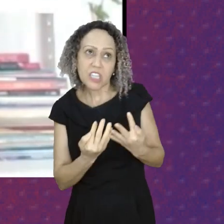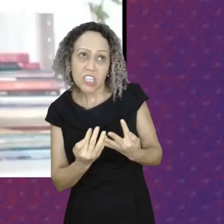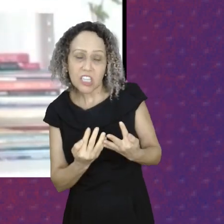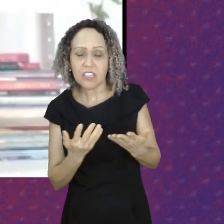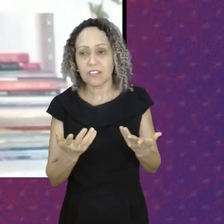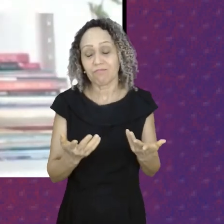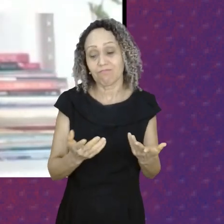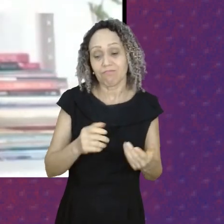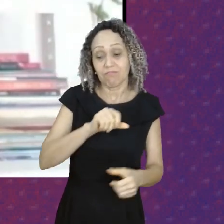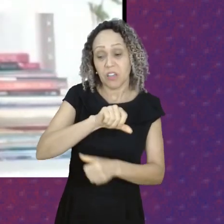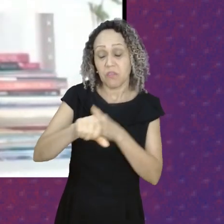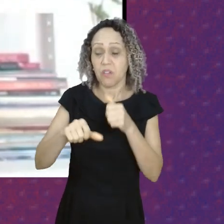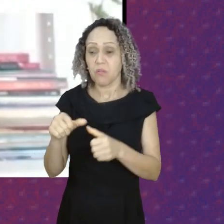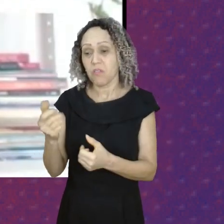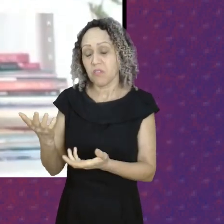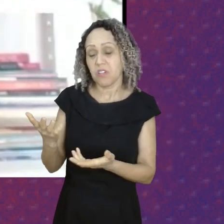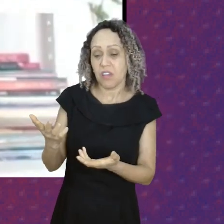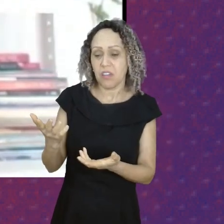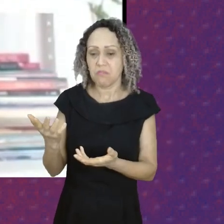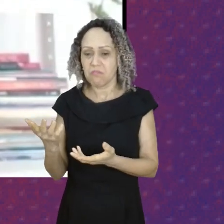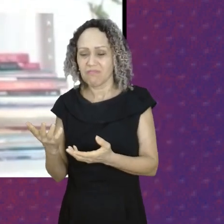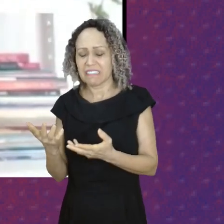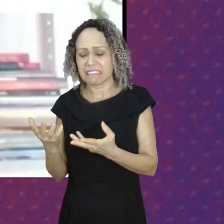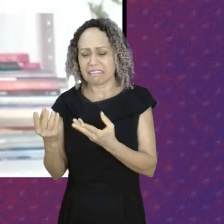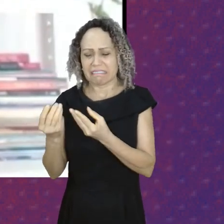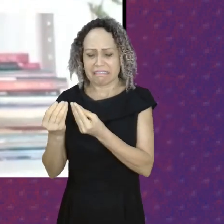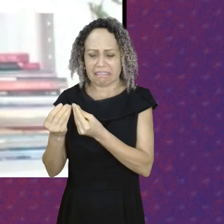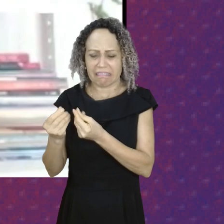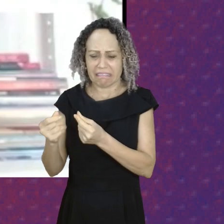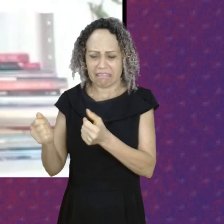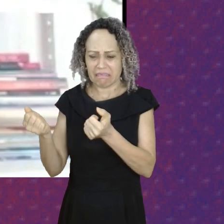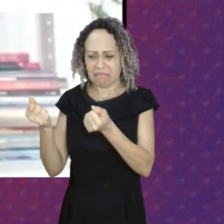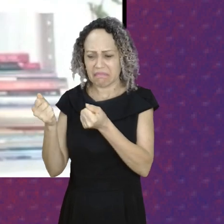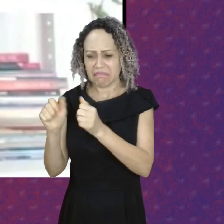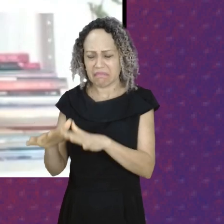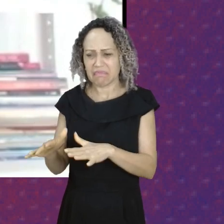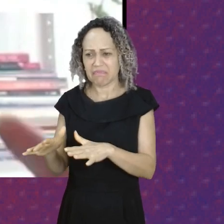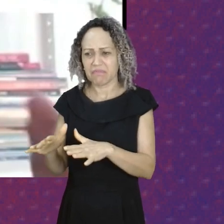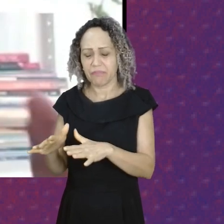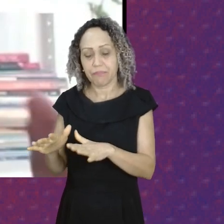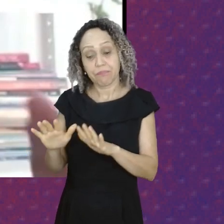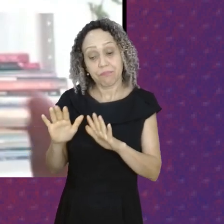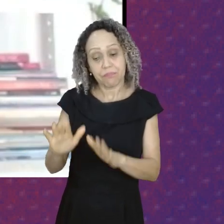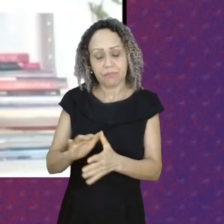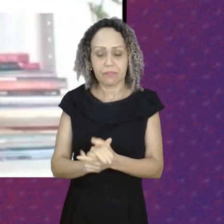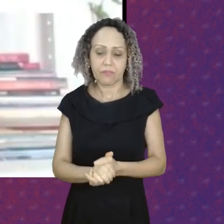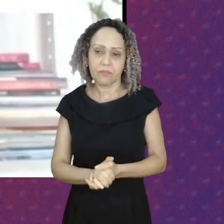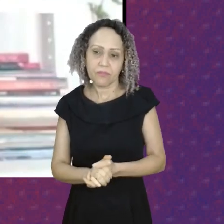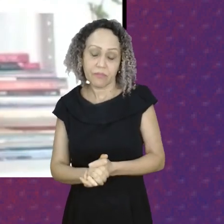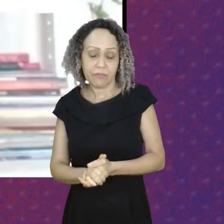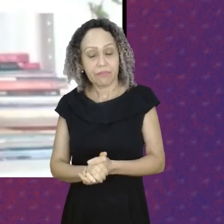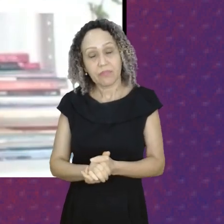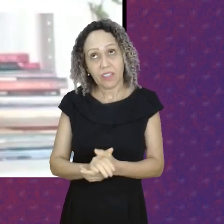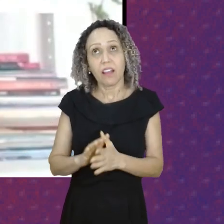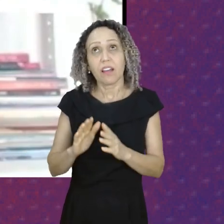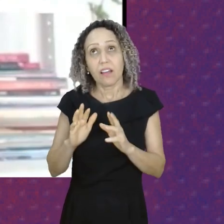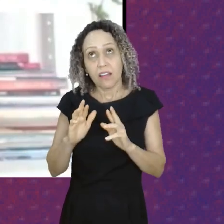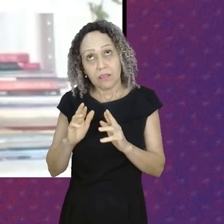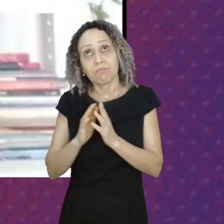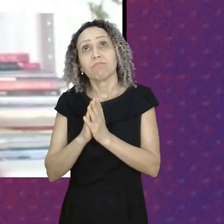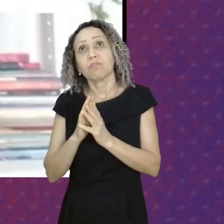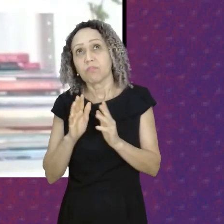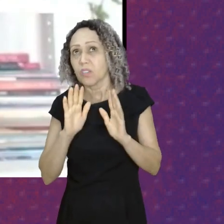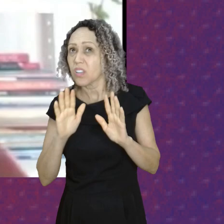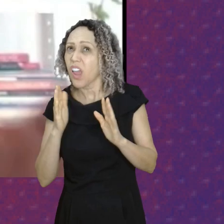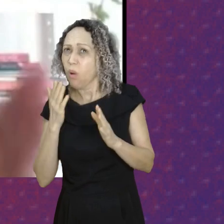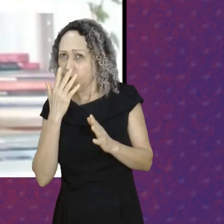né, numa situação de calamidade aí para ele, provavelmente vai perder as eleições,